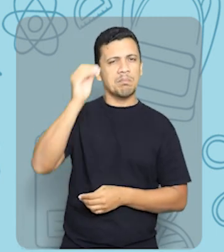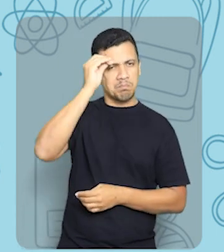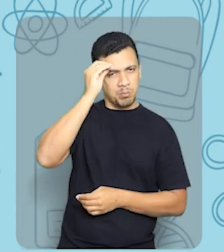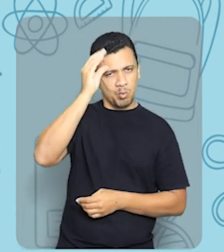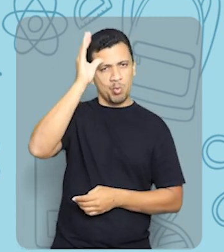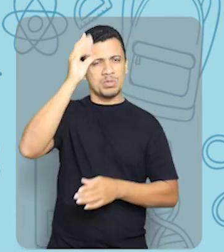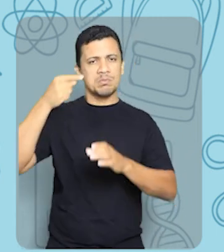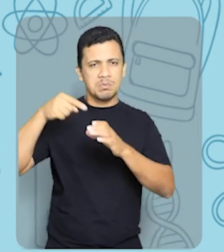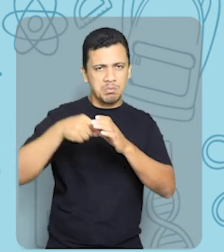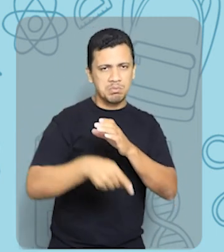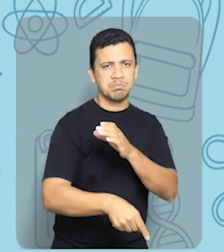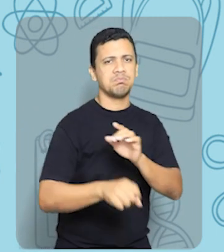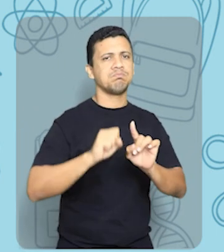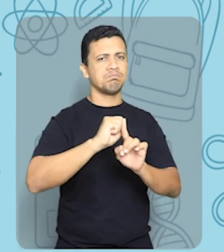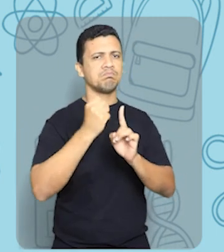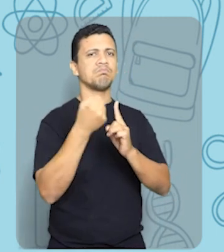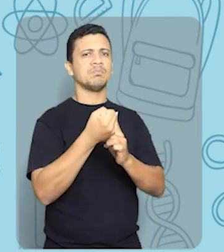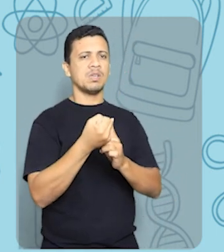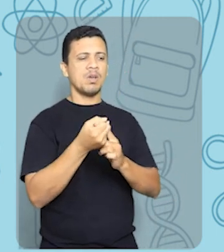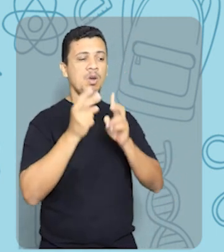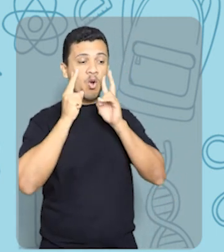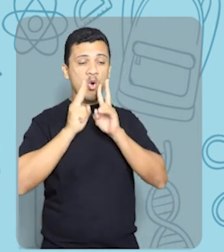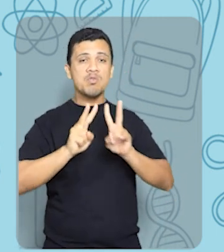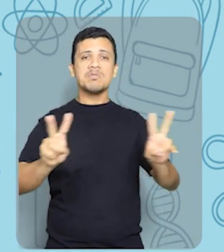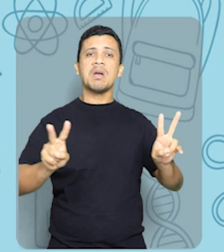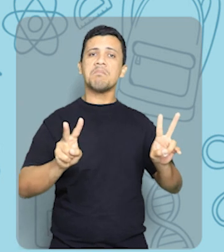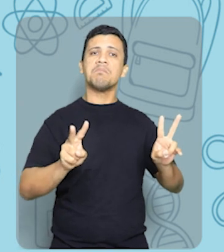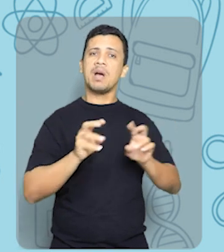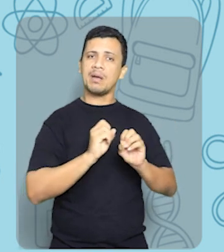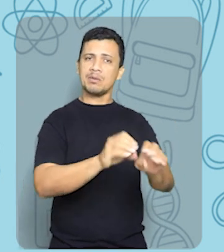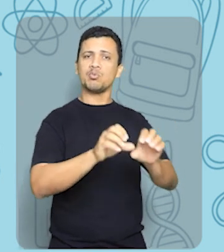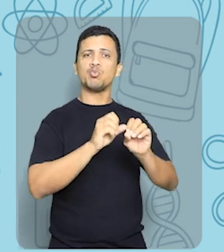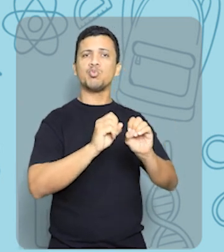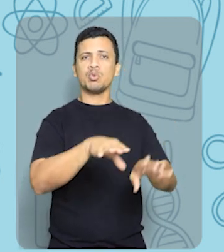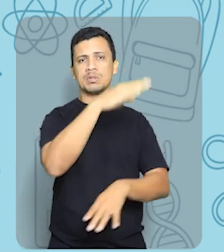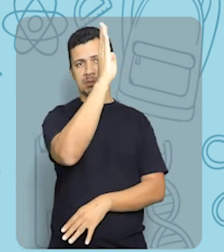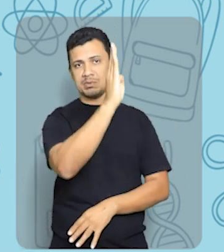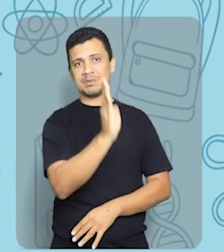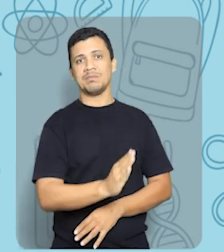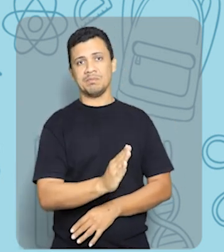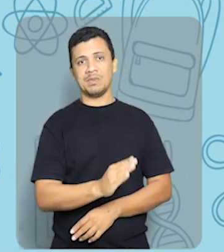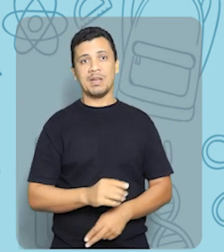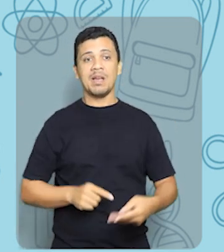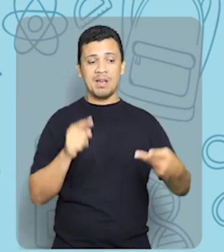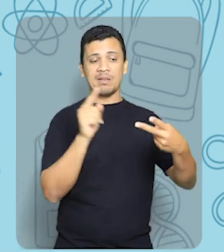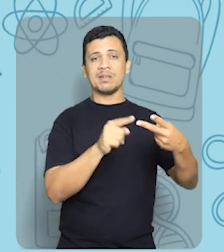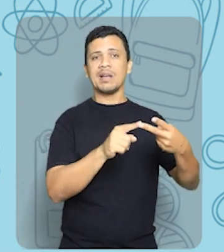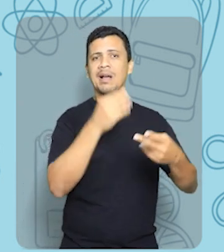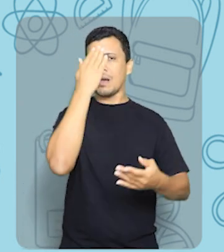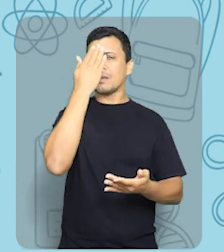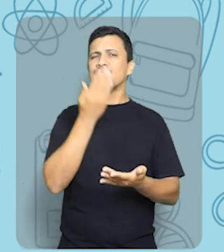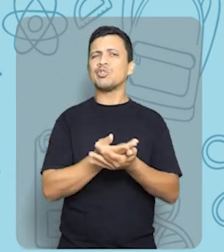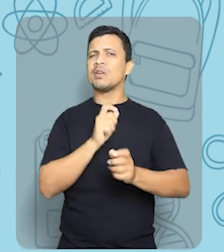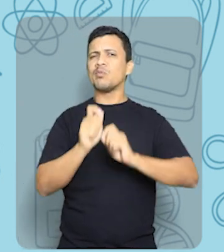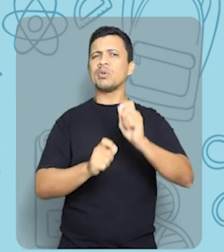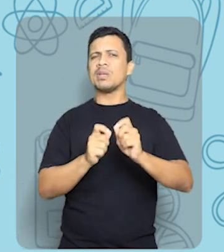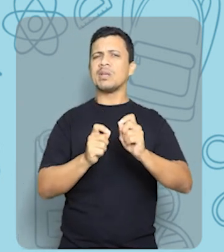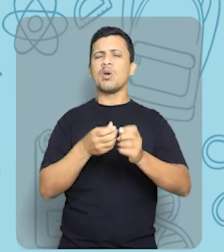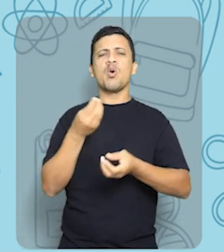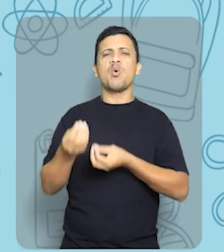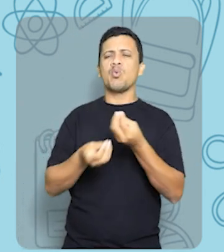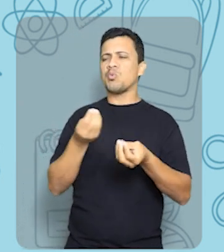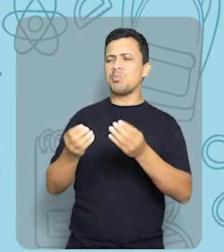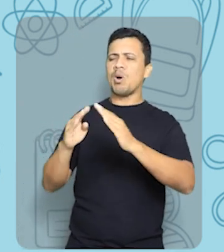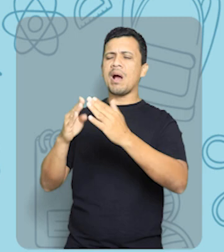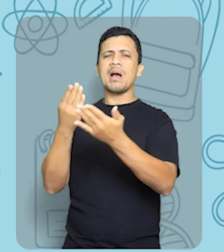conhecimentos sociológicos para olhar a educação brasileira. Para ele, era preciso entender a razão da